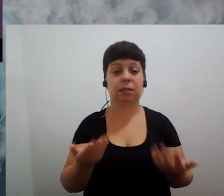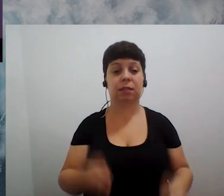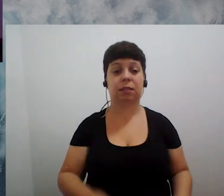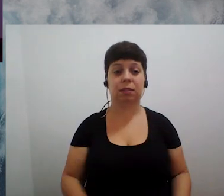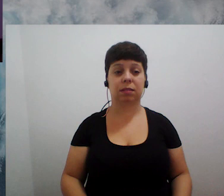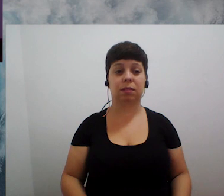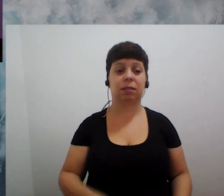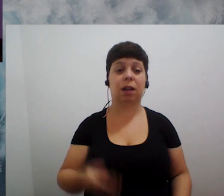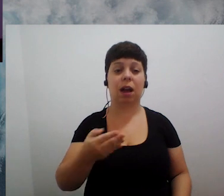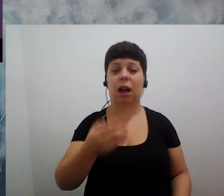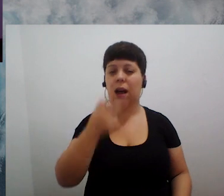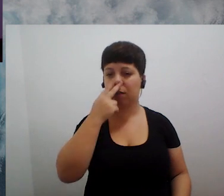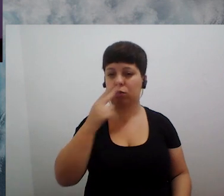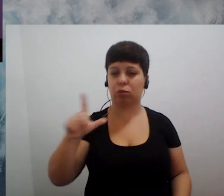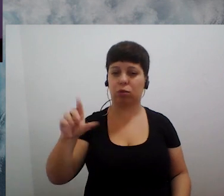precisa...